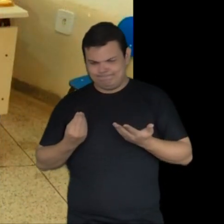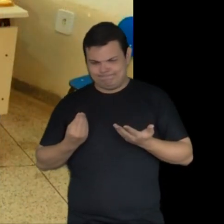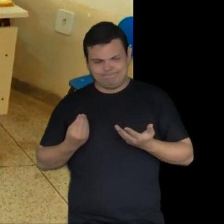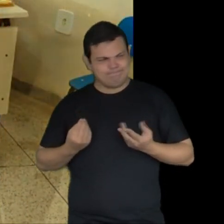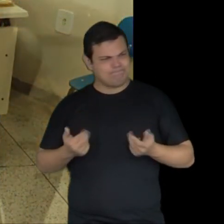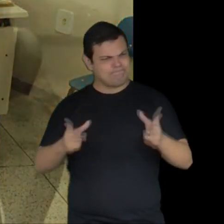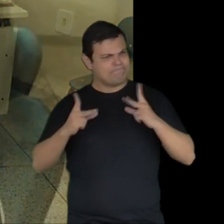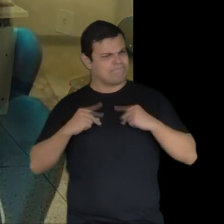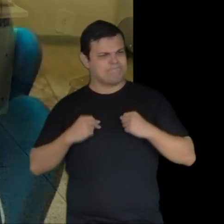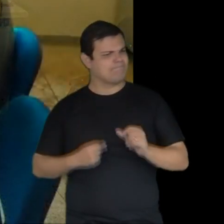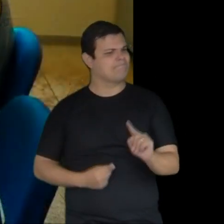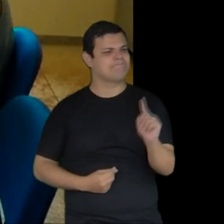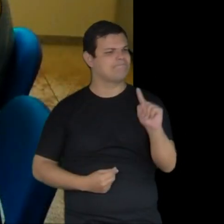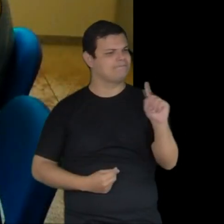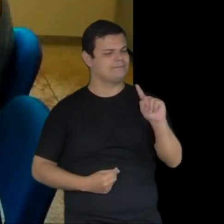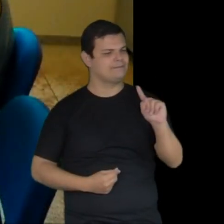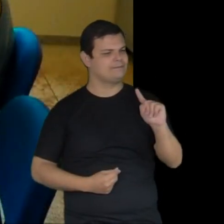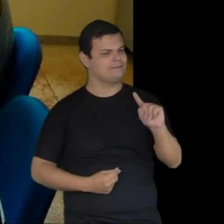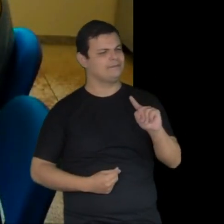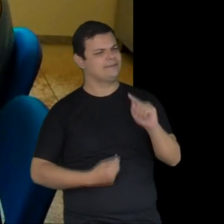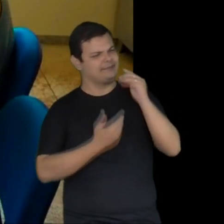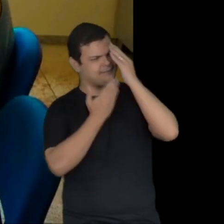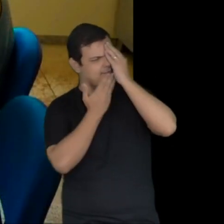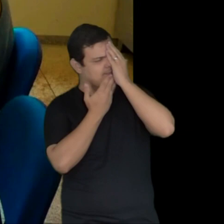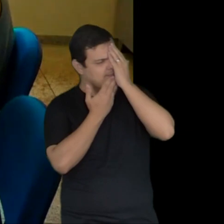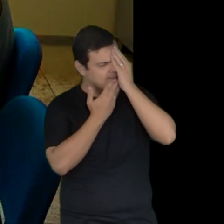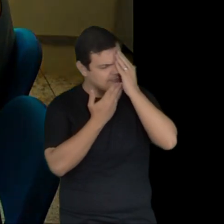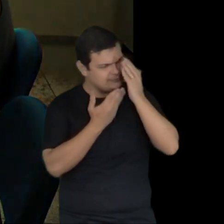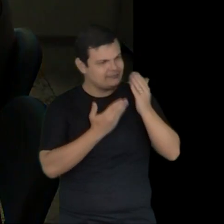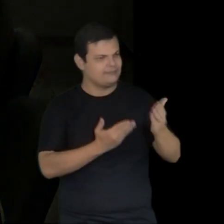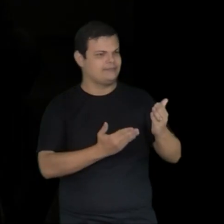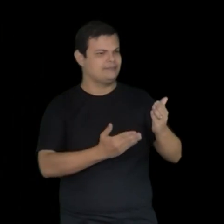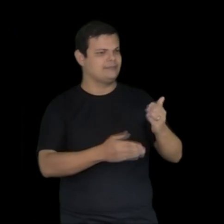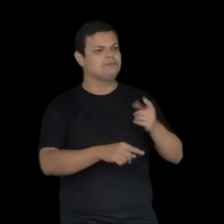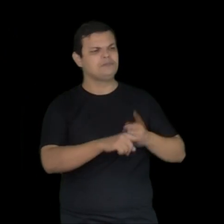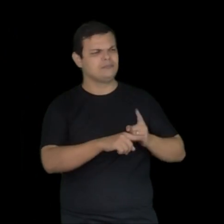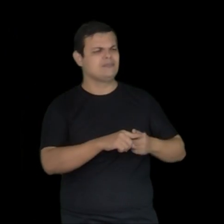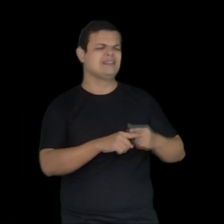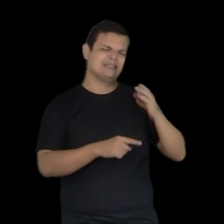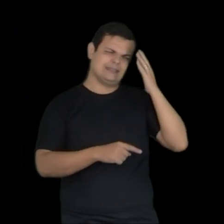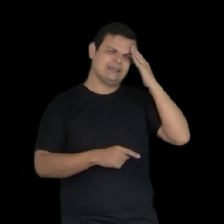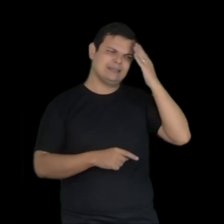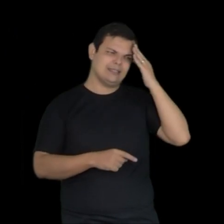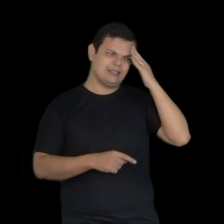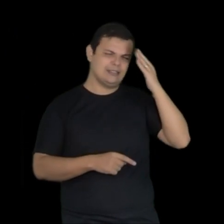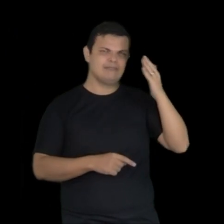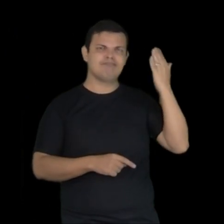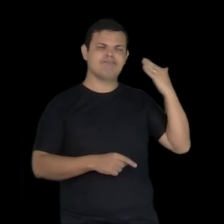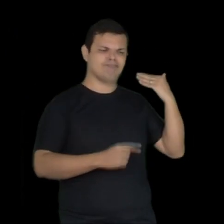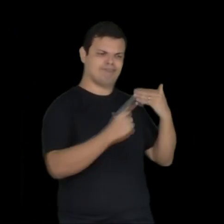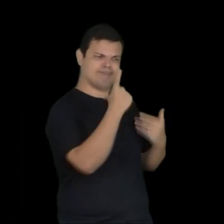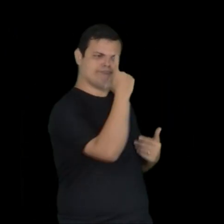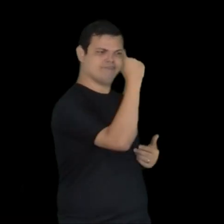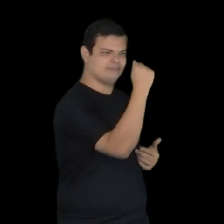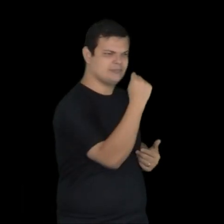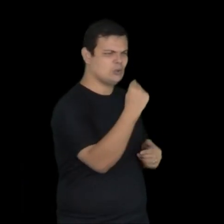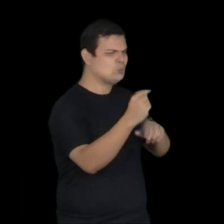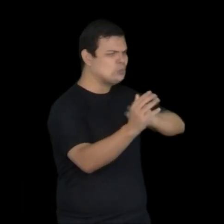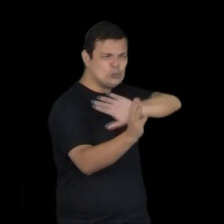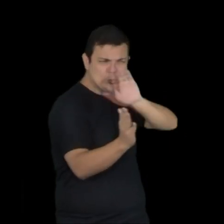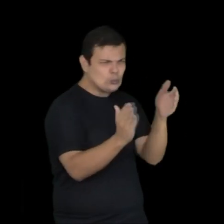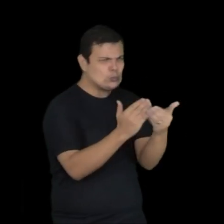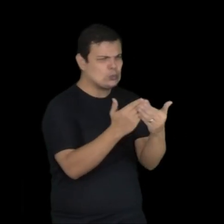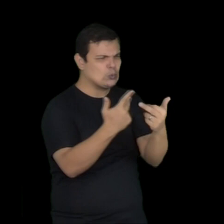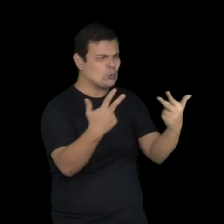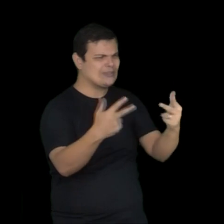merecesse. Eu te agradeço, pois sei que um dia me escolheu e entregou tudo que